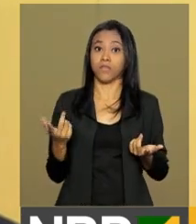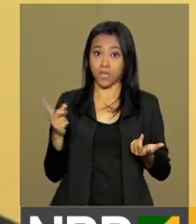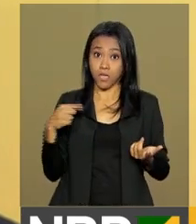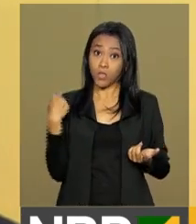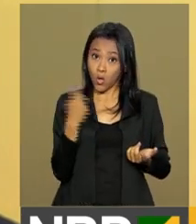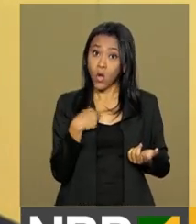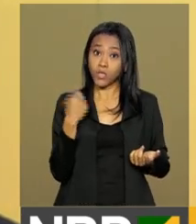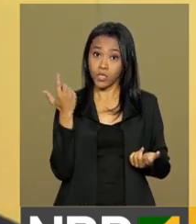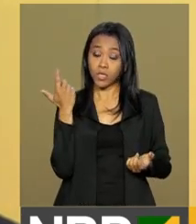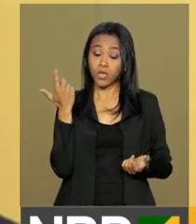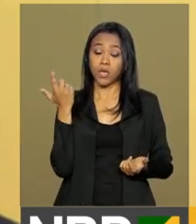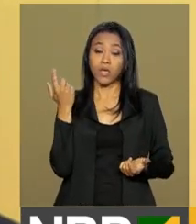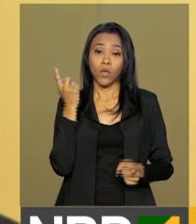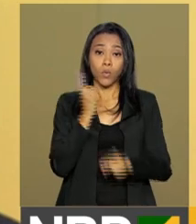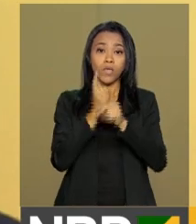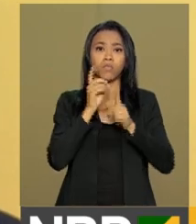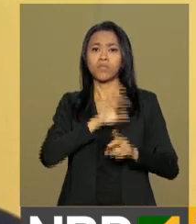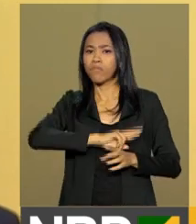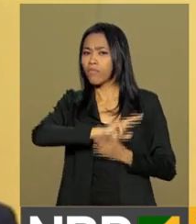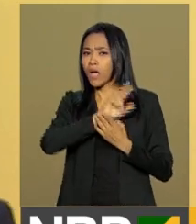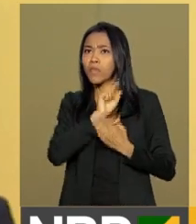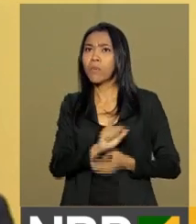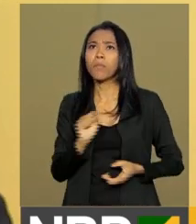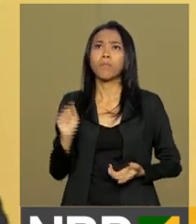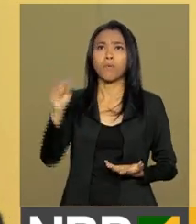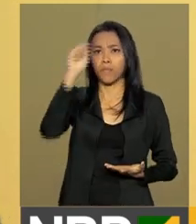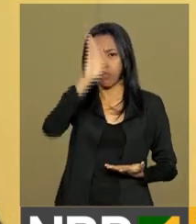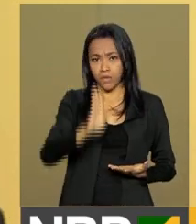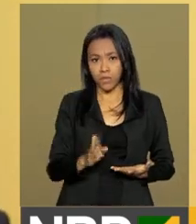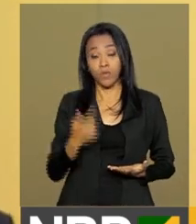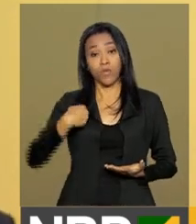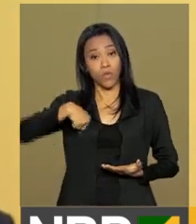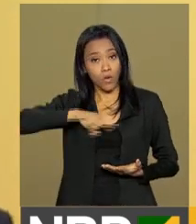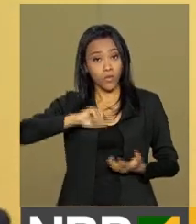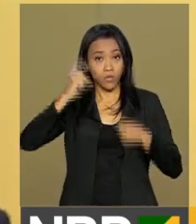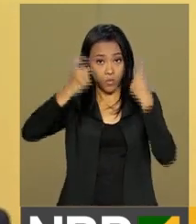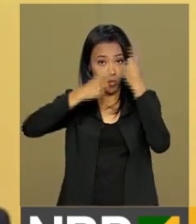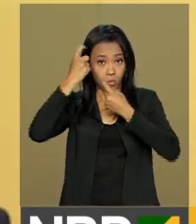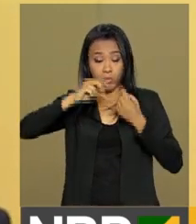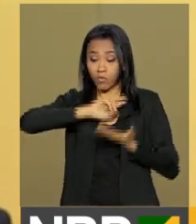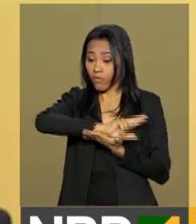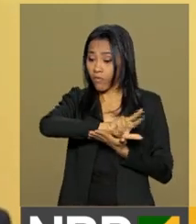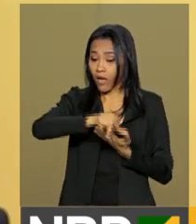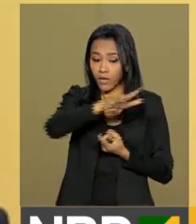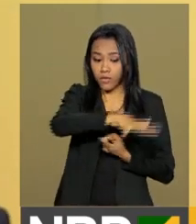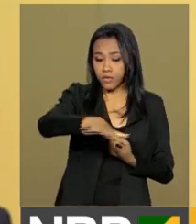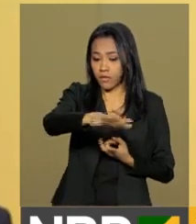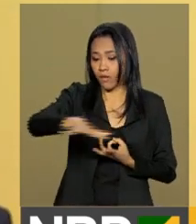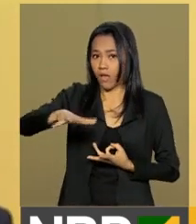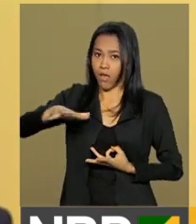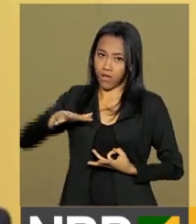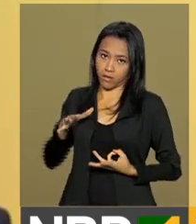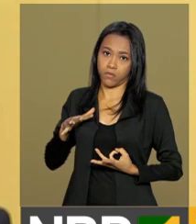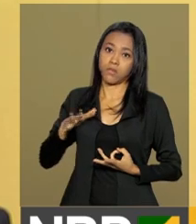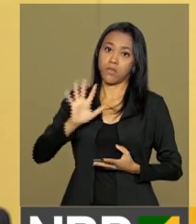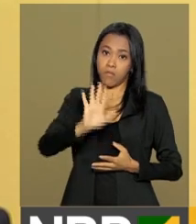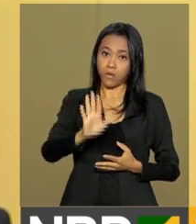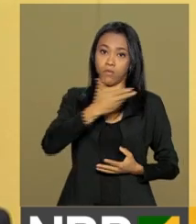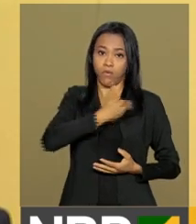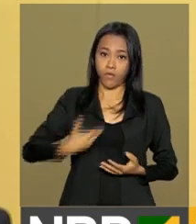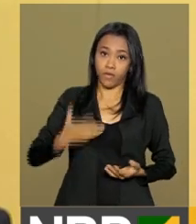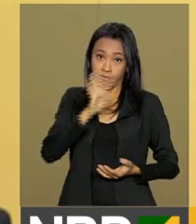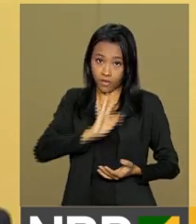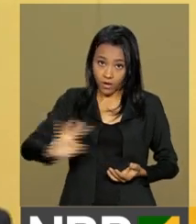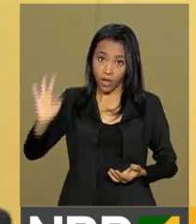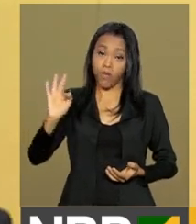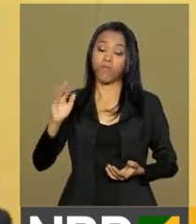país, de modo que nós nos preocupamos com todos os setores, mas nós nos ancoramos, o governo federal,